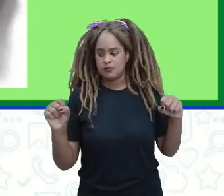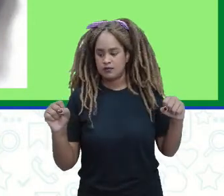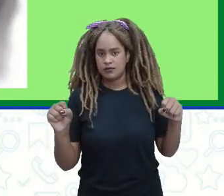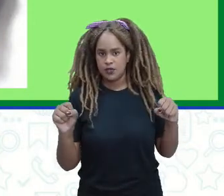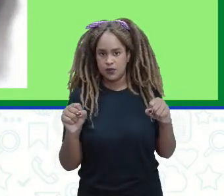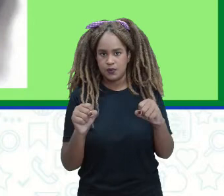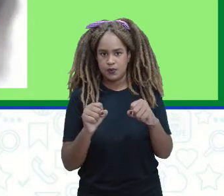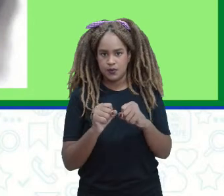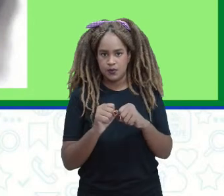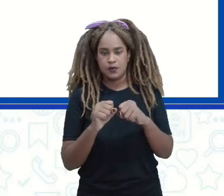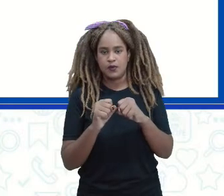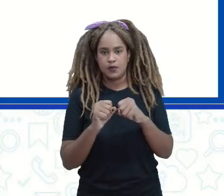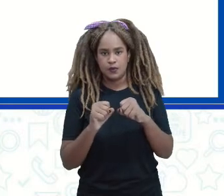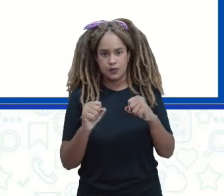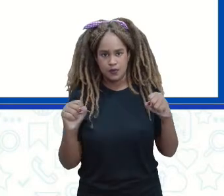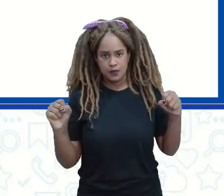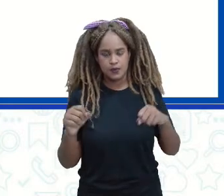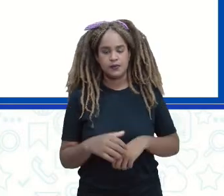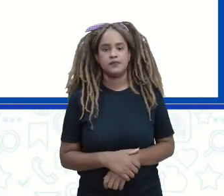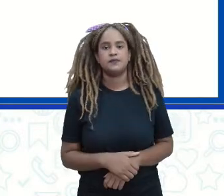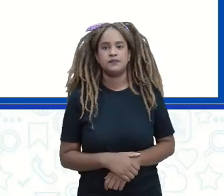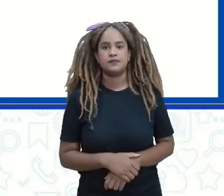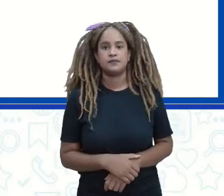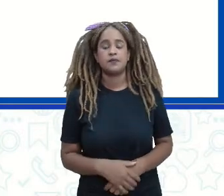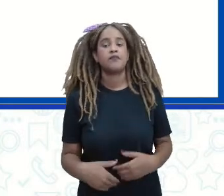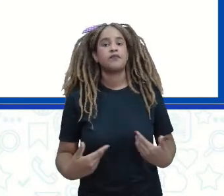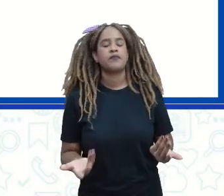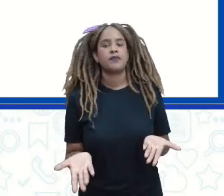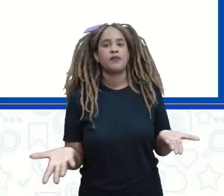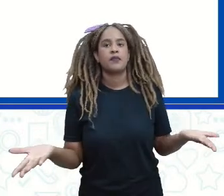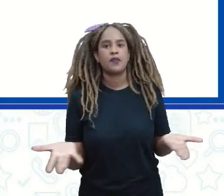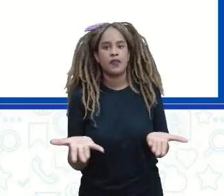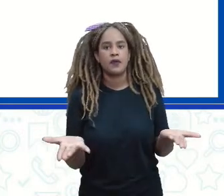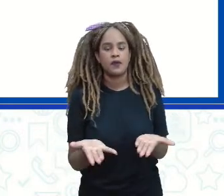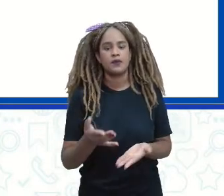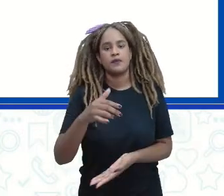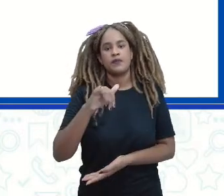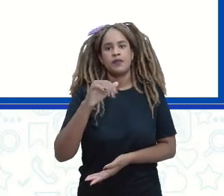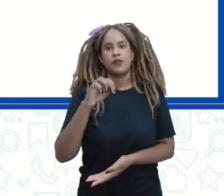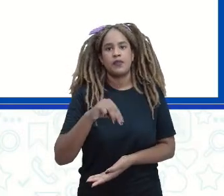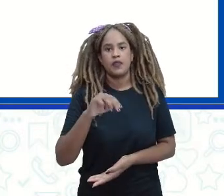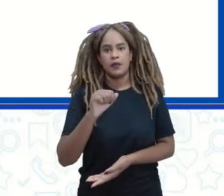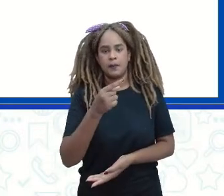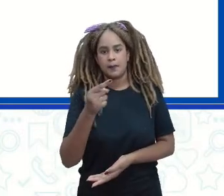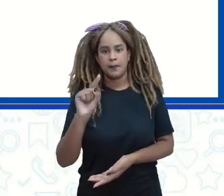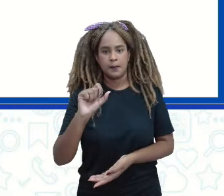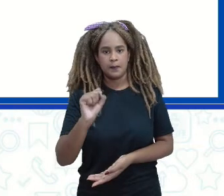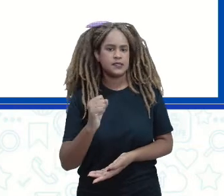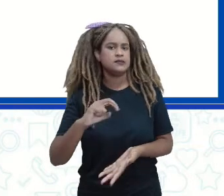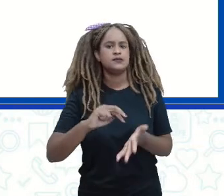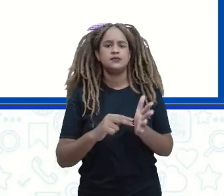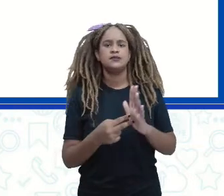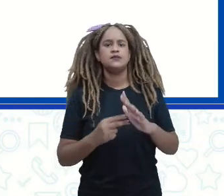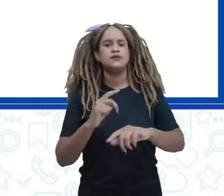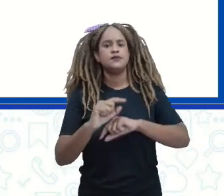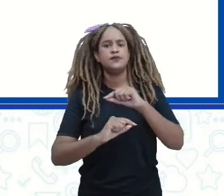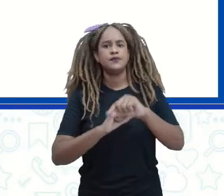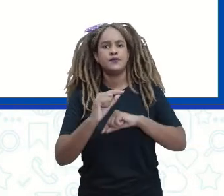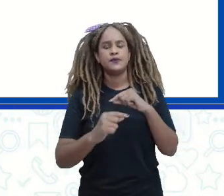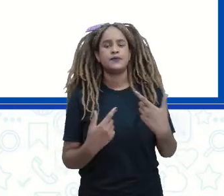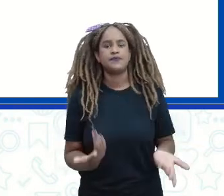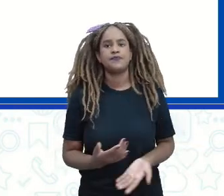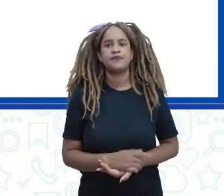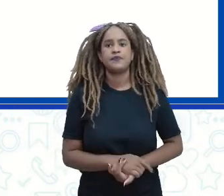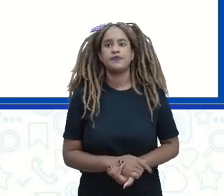tá certo? Então, olha aí, gente, ímãs. Então, o que é que são os ímãs, né? Os ímãs, eles